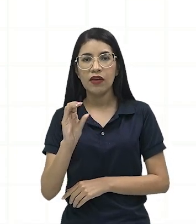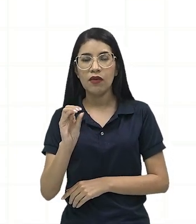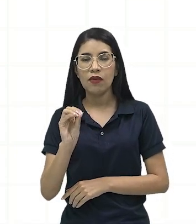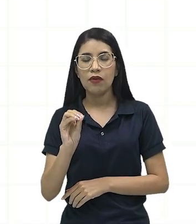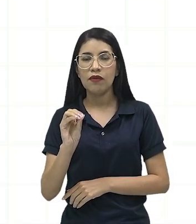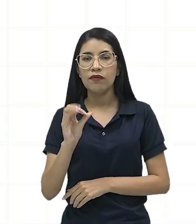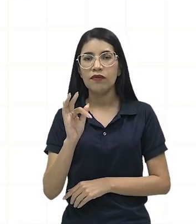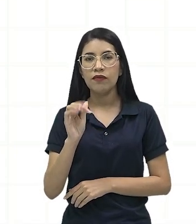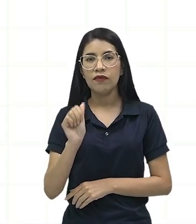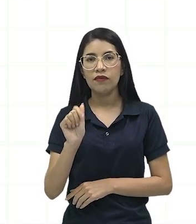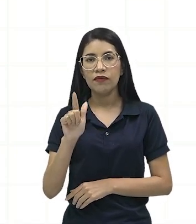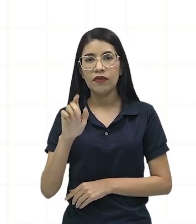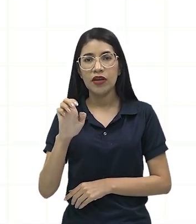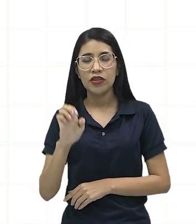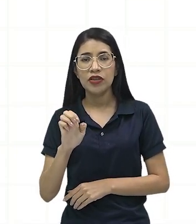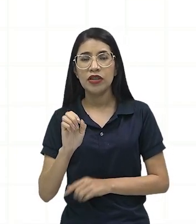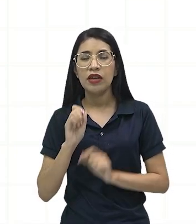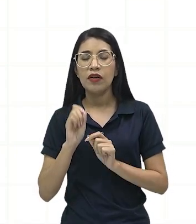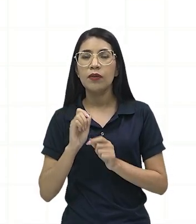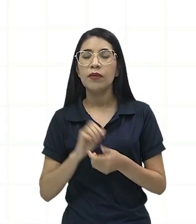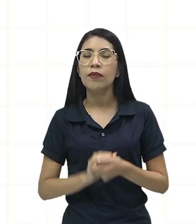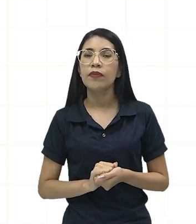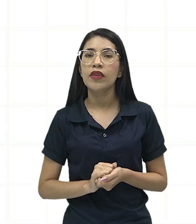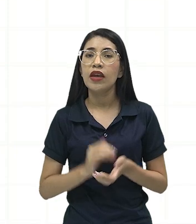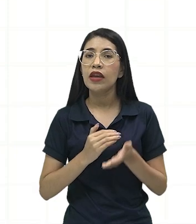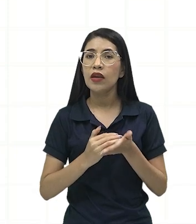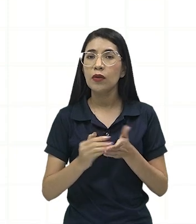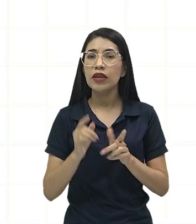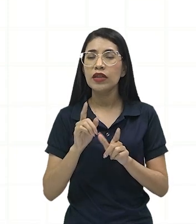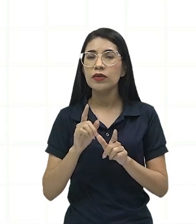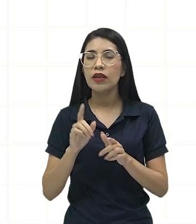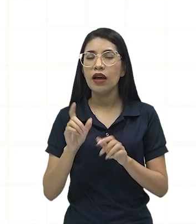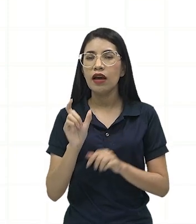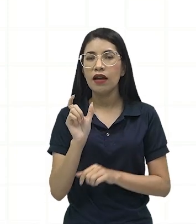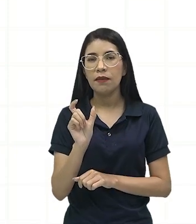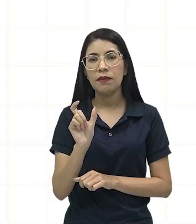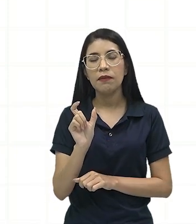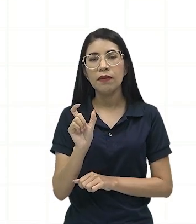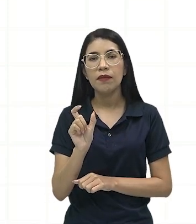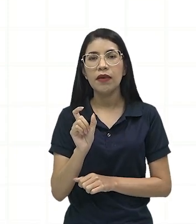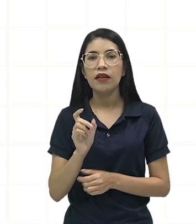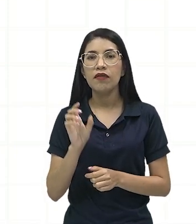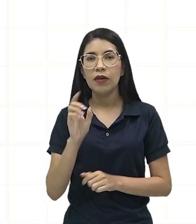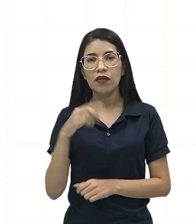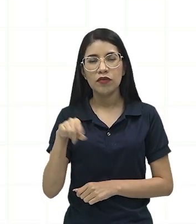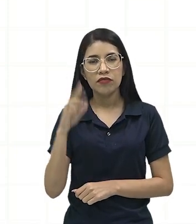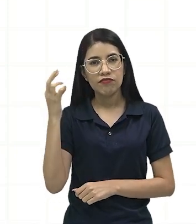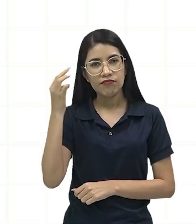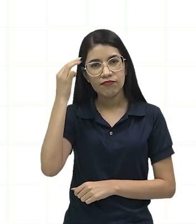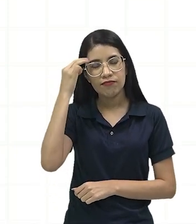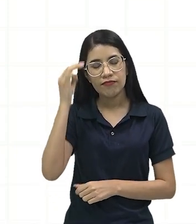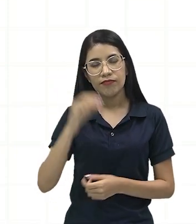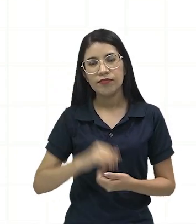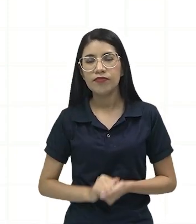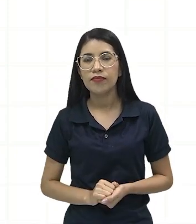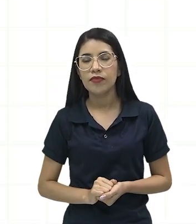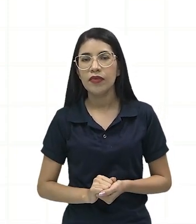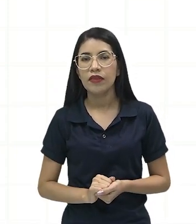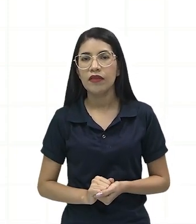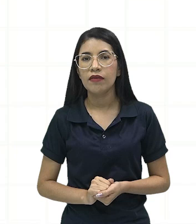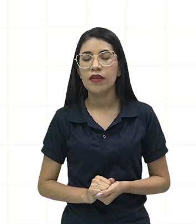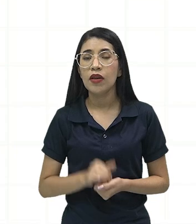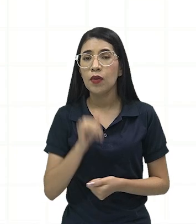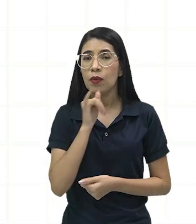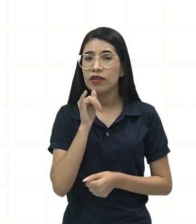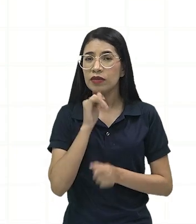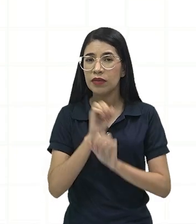de cada um desses táxons, que é para você memorizar melhor, né? E para a gente ver um exemplo mais